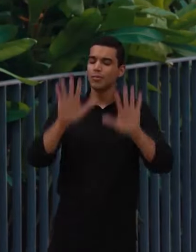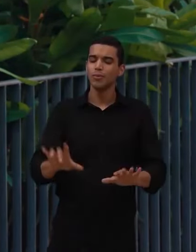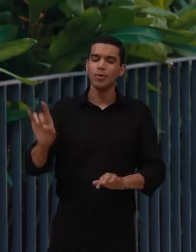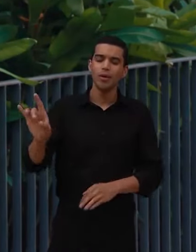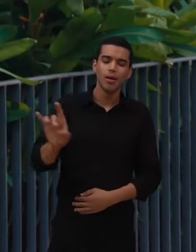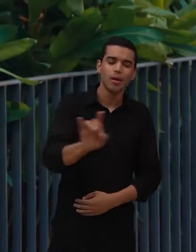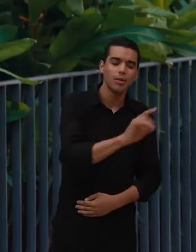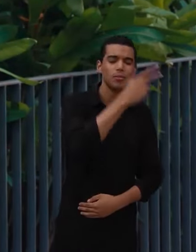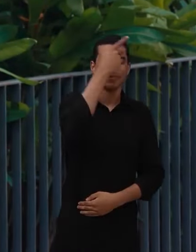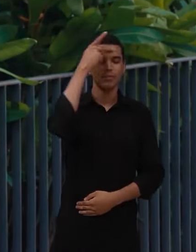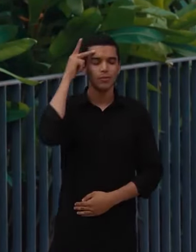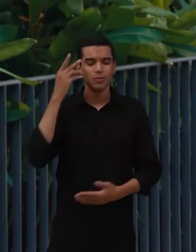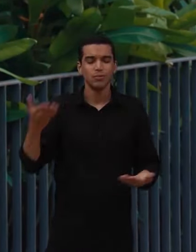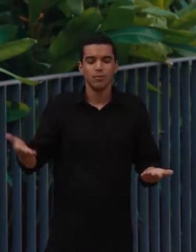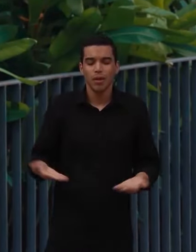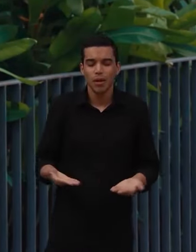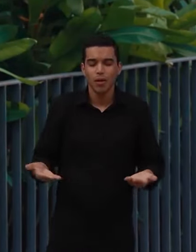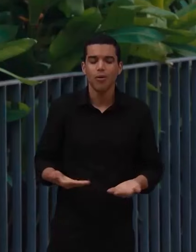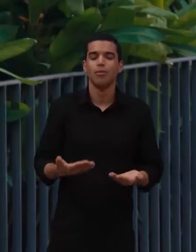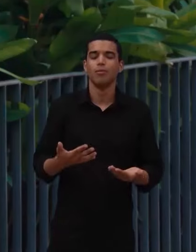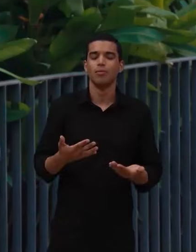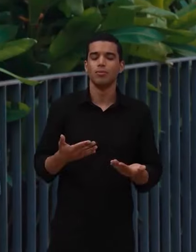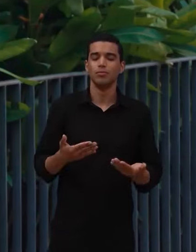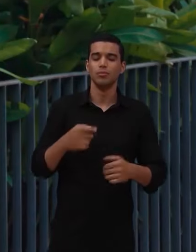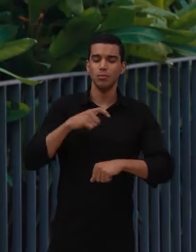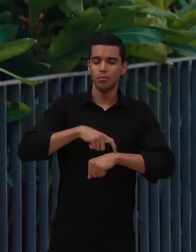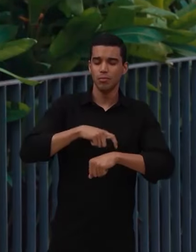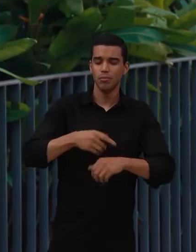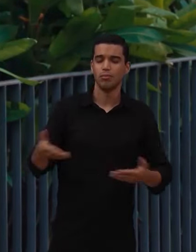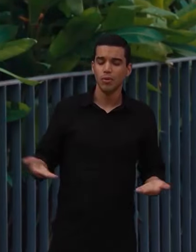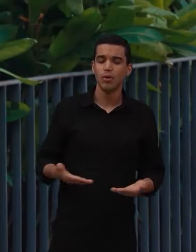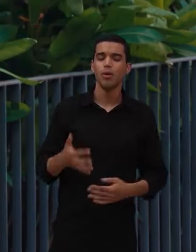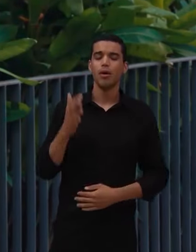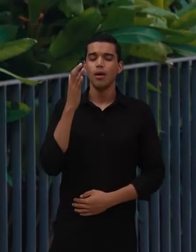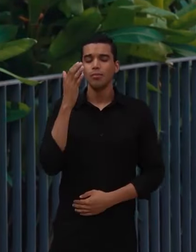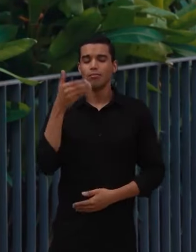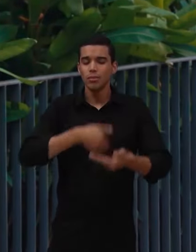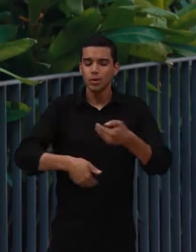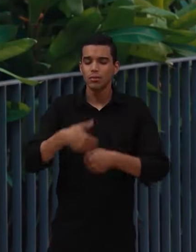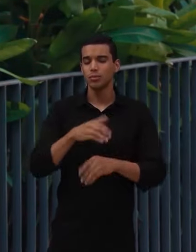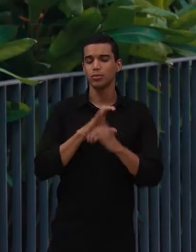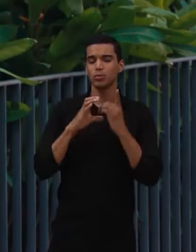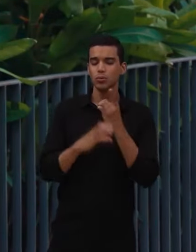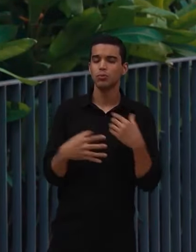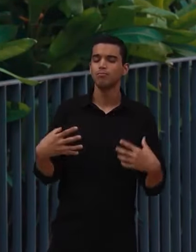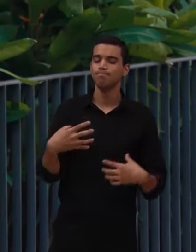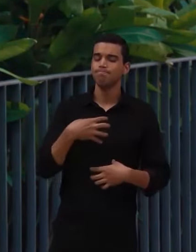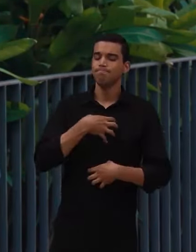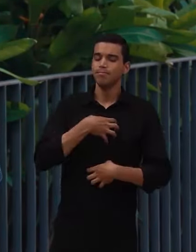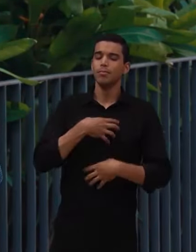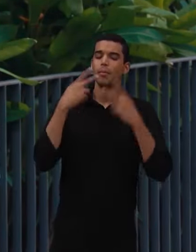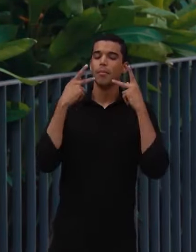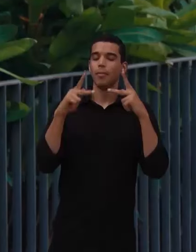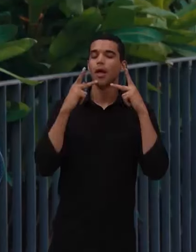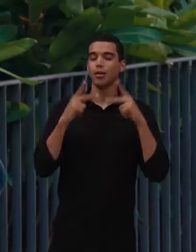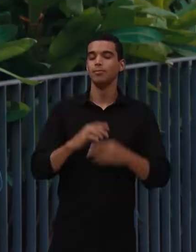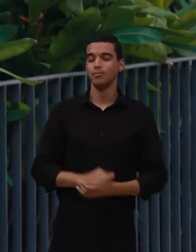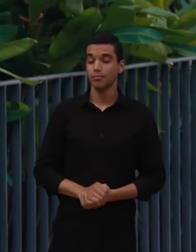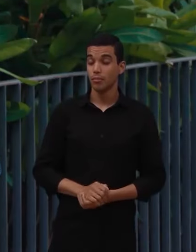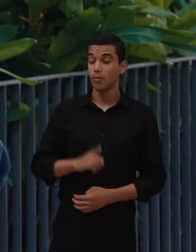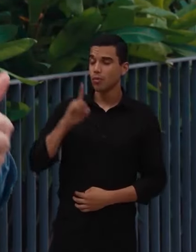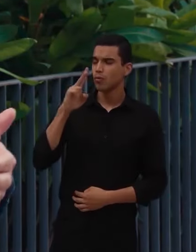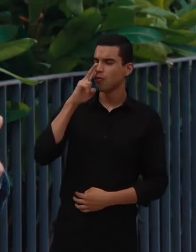obras grandiosas e é por isso que temos razões para louvar-te. Portanto, Senhor, aonde quer que